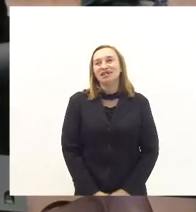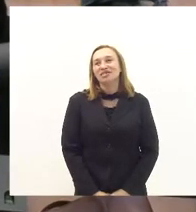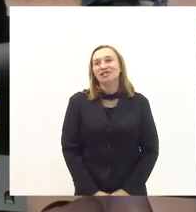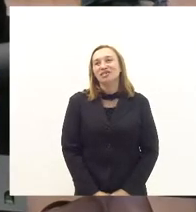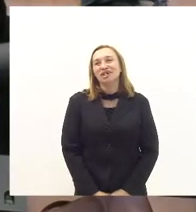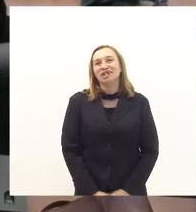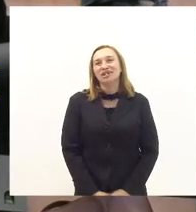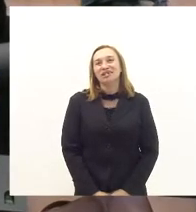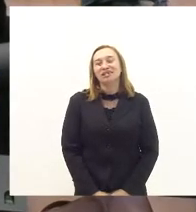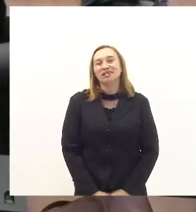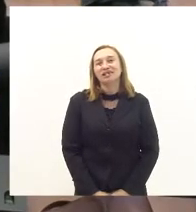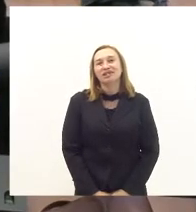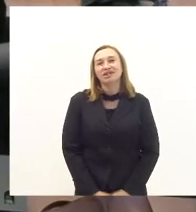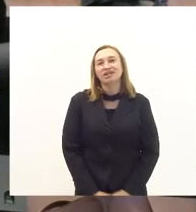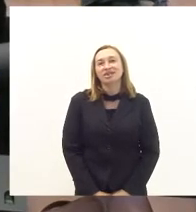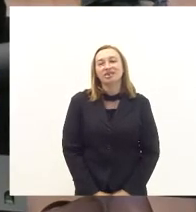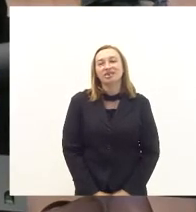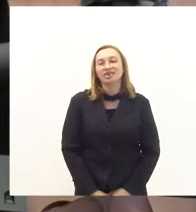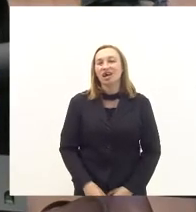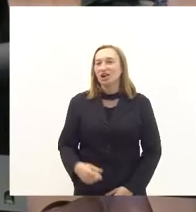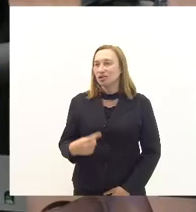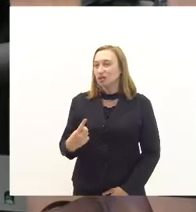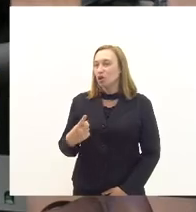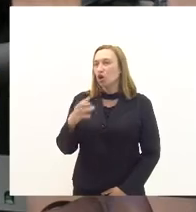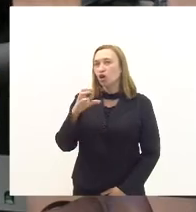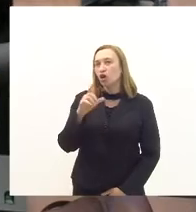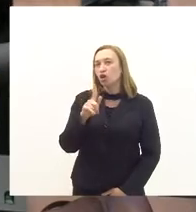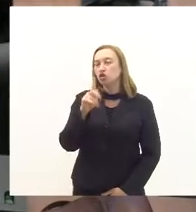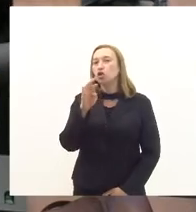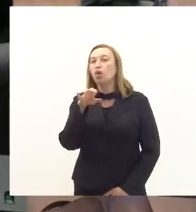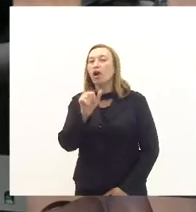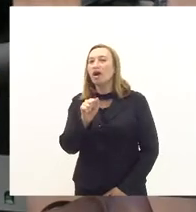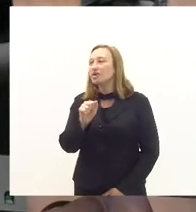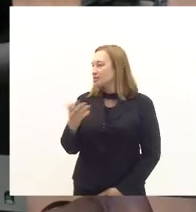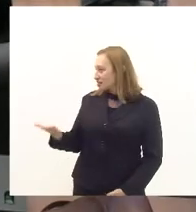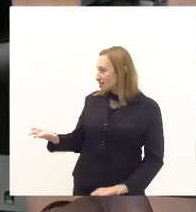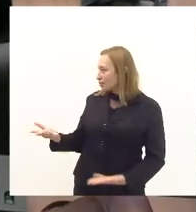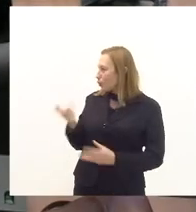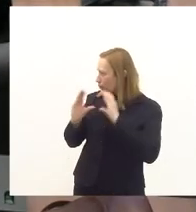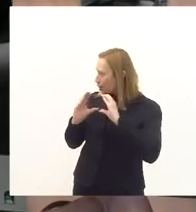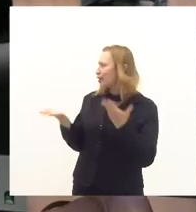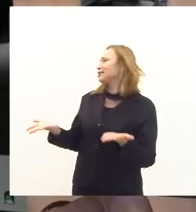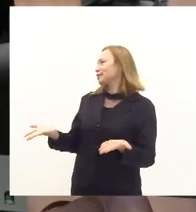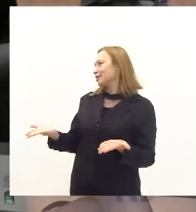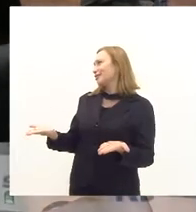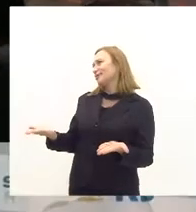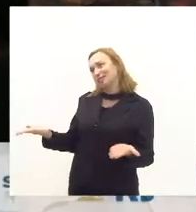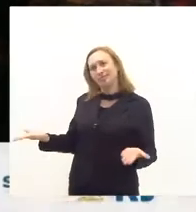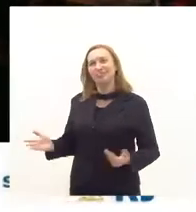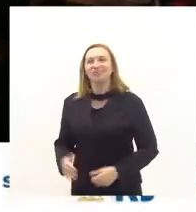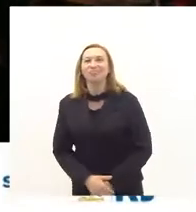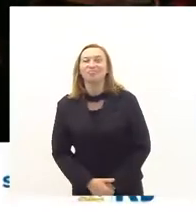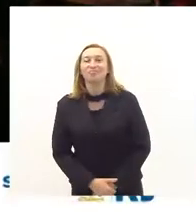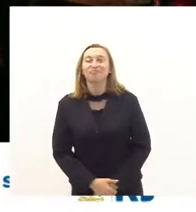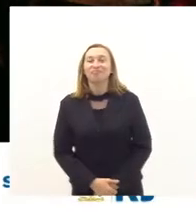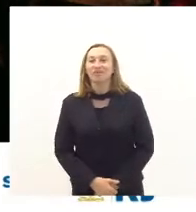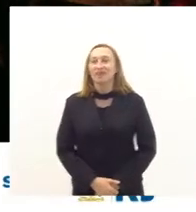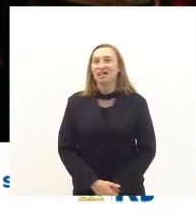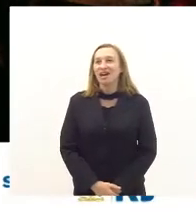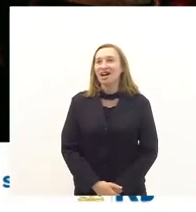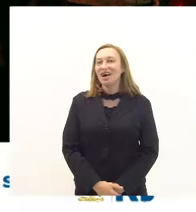Tem a nossa apresentação. Cadê Douglas? Vamos, Douglas, comunicação, por favor. Mas eu